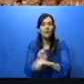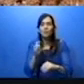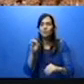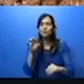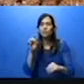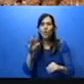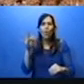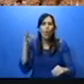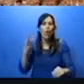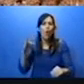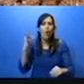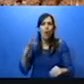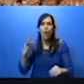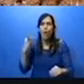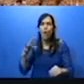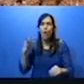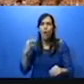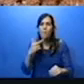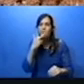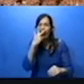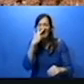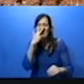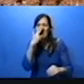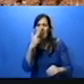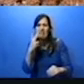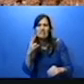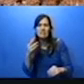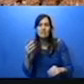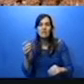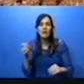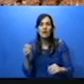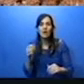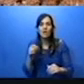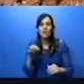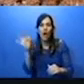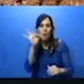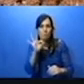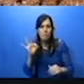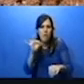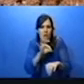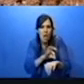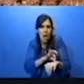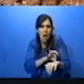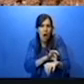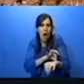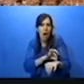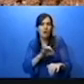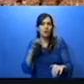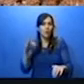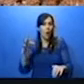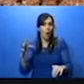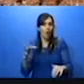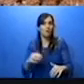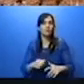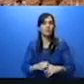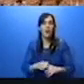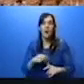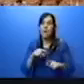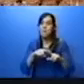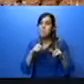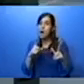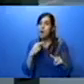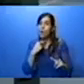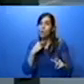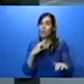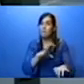pode provocar uma dor semelhante a uma picada de abelha. Mas isso não significa que temos que entrar em contato com ele, que podemos pegar esses animais. É importante sempre manter